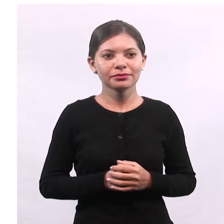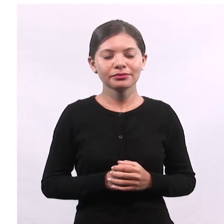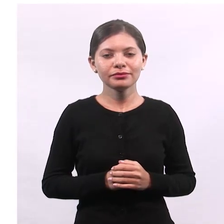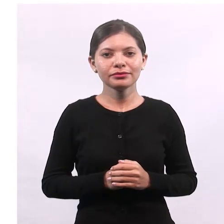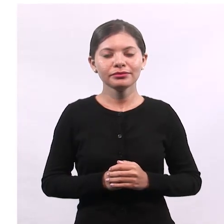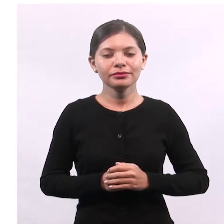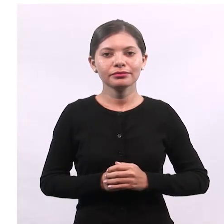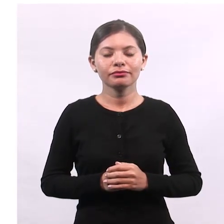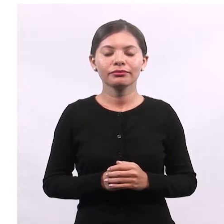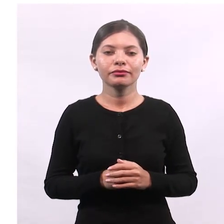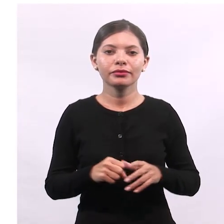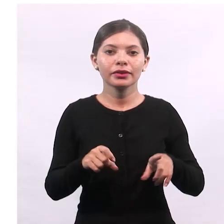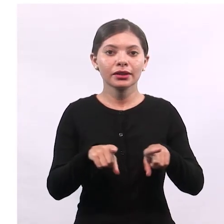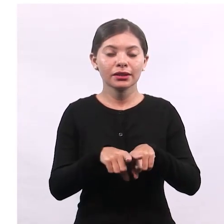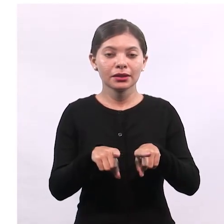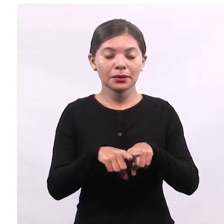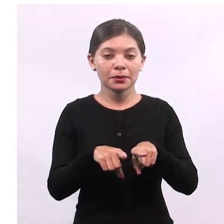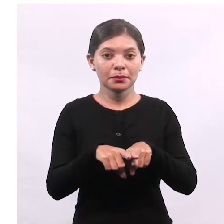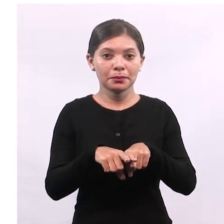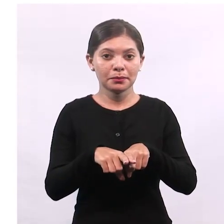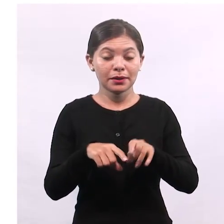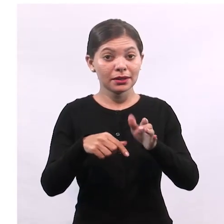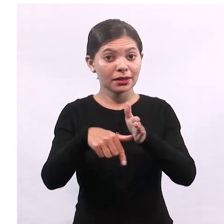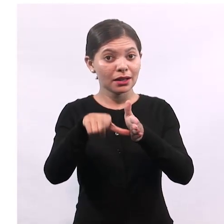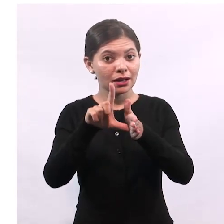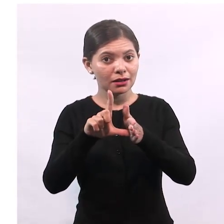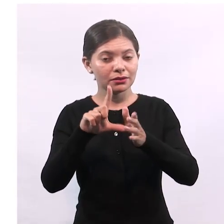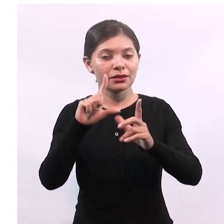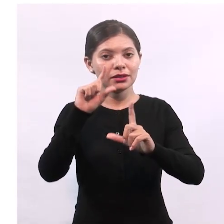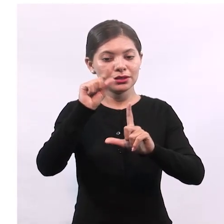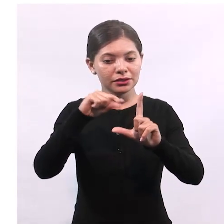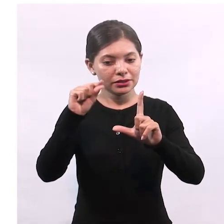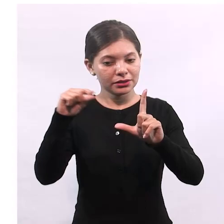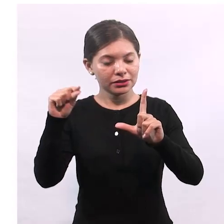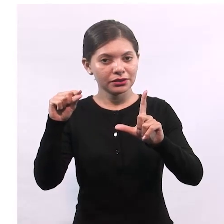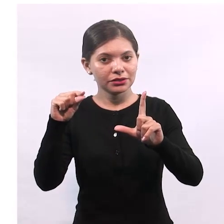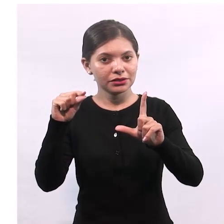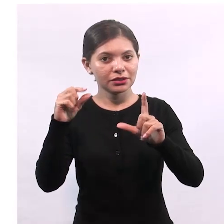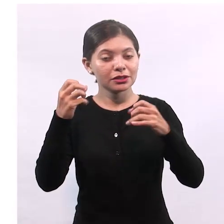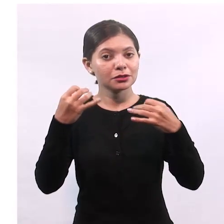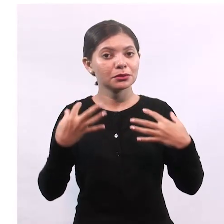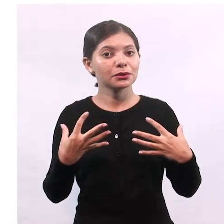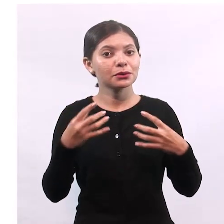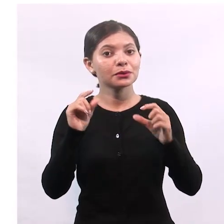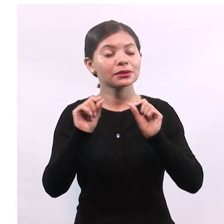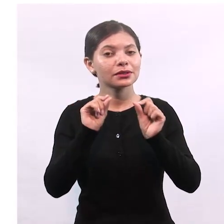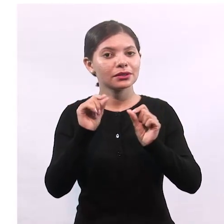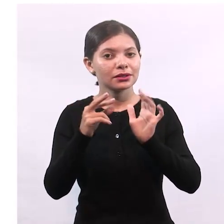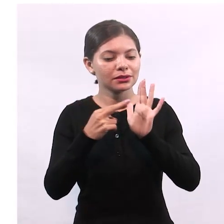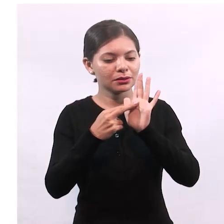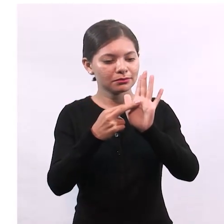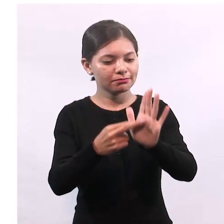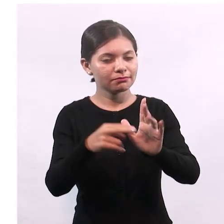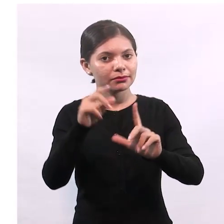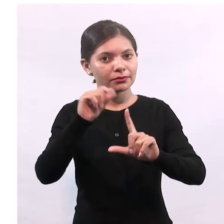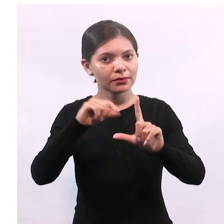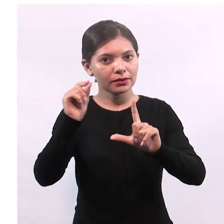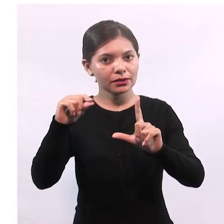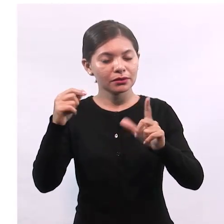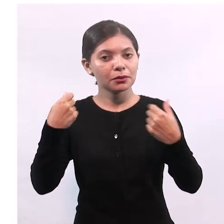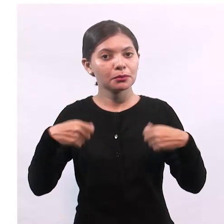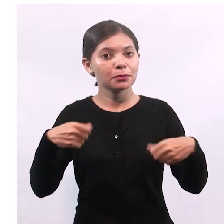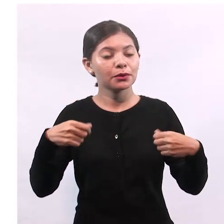Além disso lá na aula de estatística a gente falou que além dessa representação de gráfico eu posso tentar